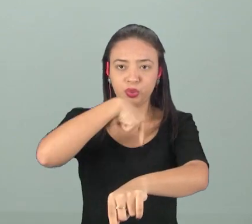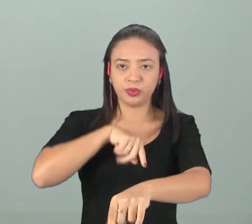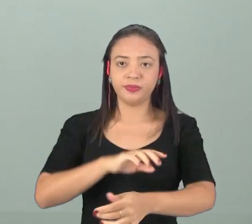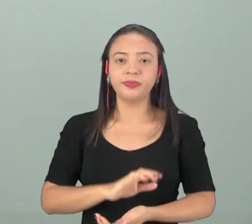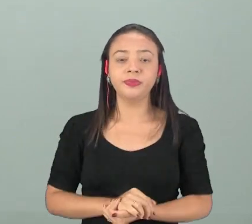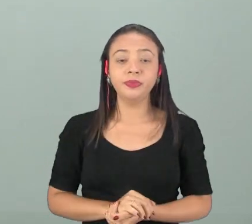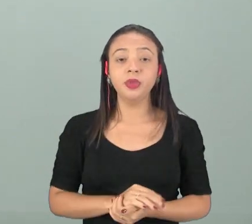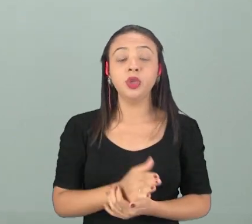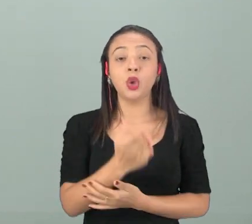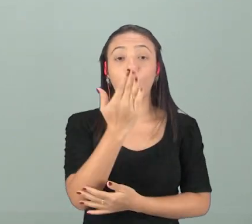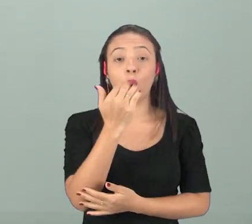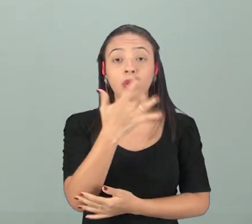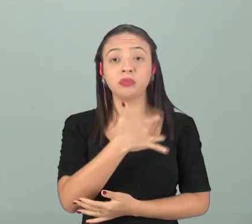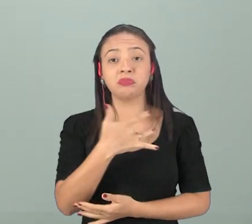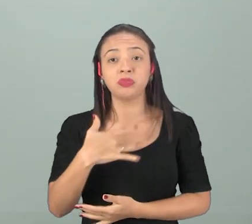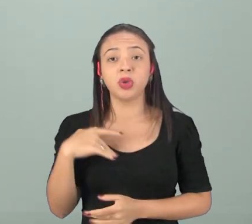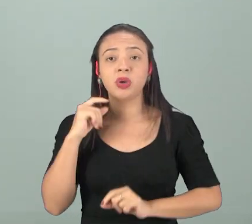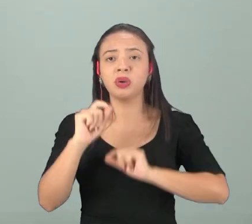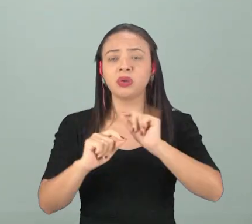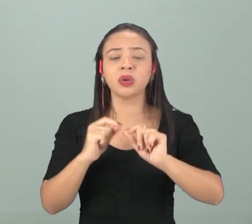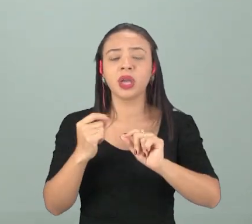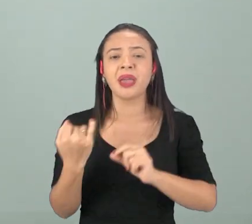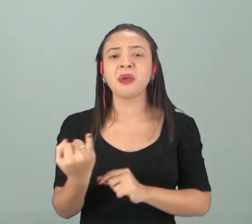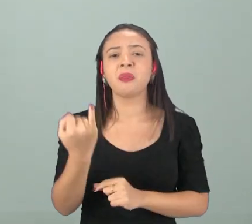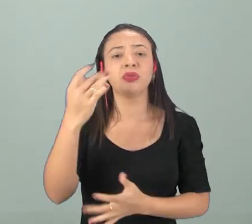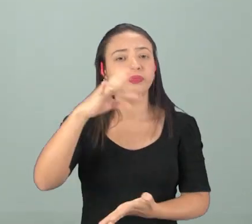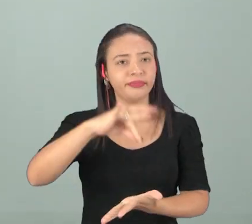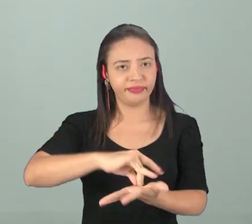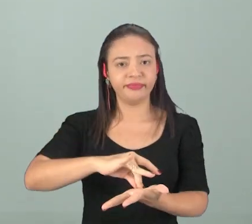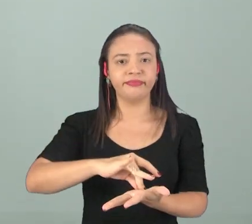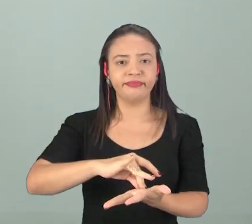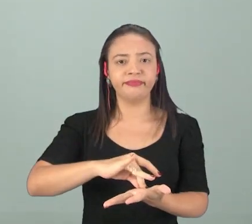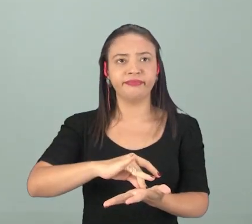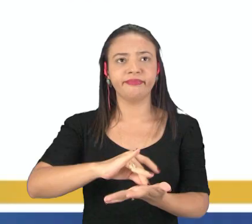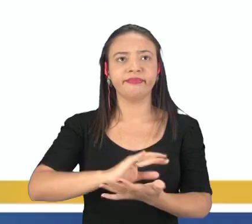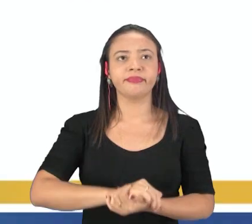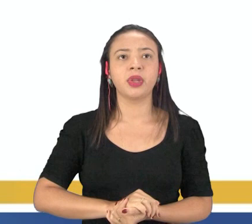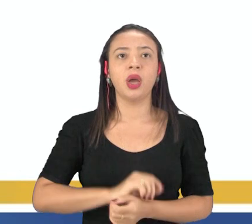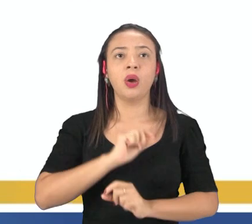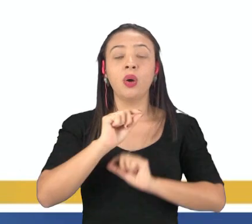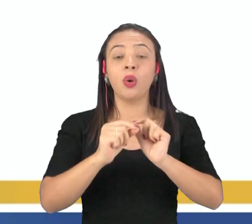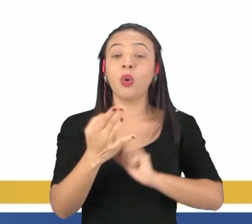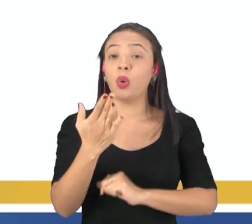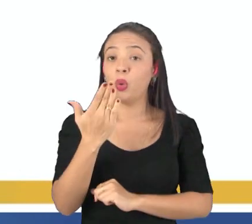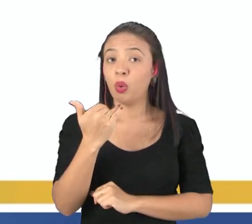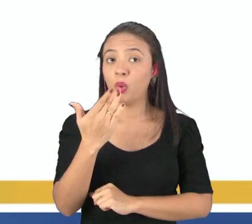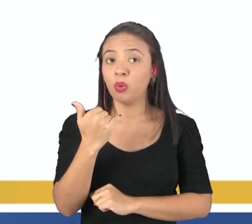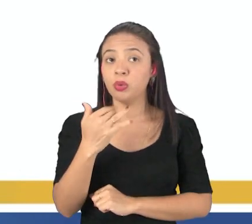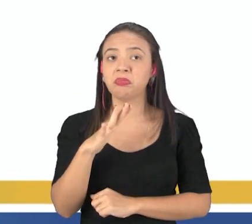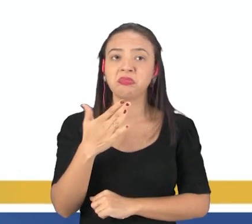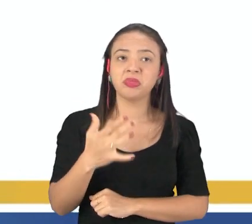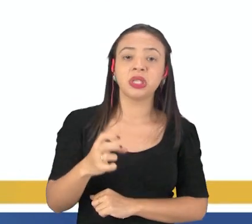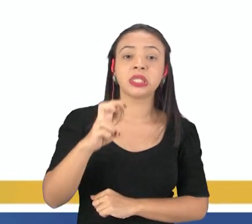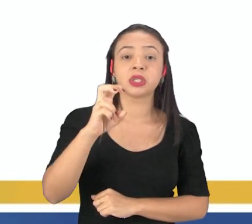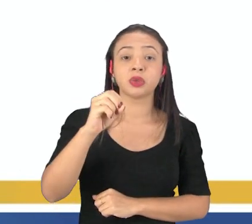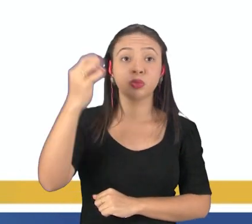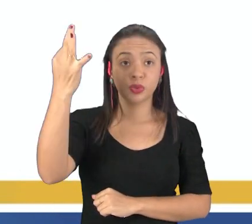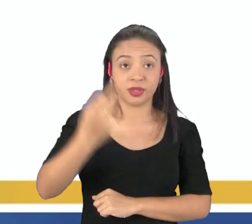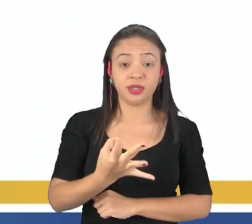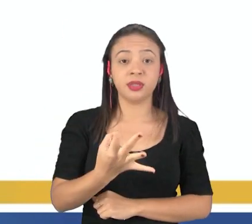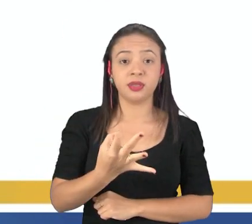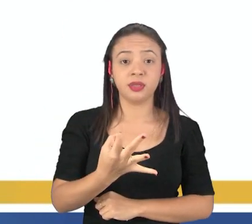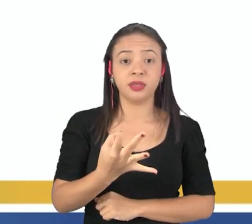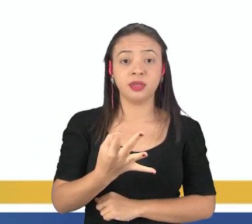quando a gente fala da alimentação saudável, como é que seria o ideal de uma alimentação saudável? Seria uma alimentação onde